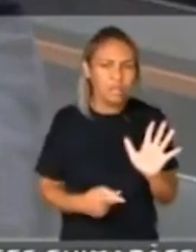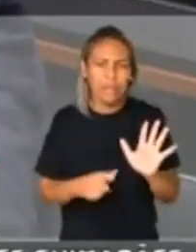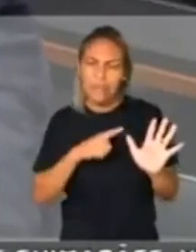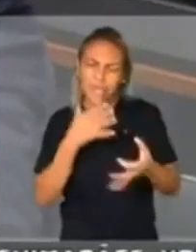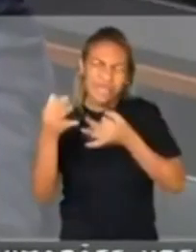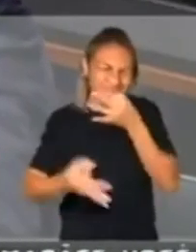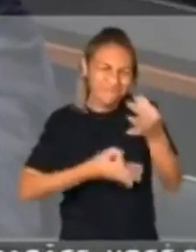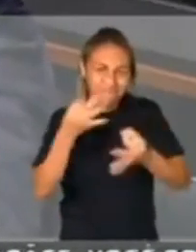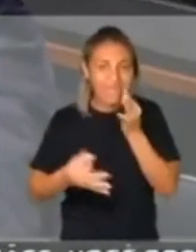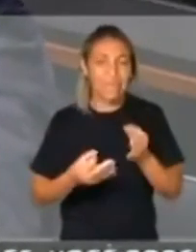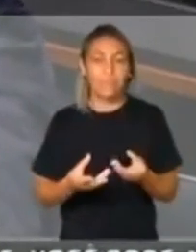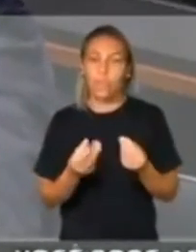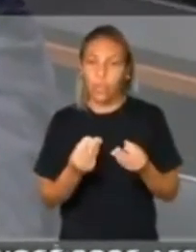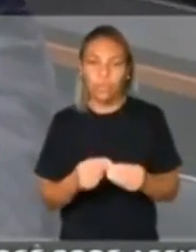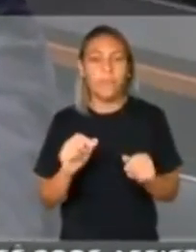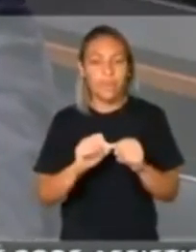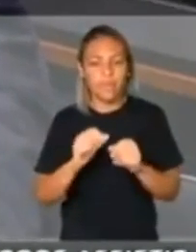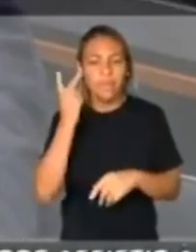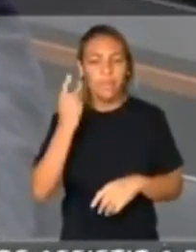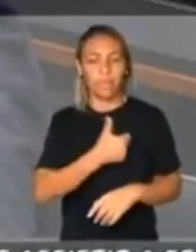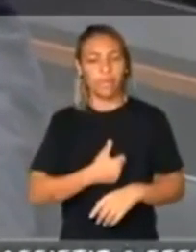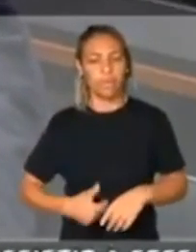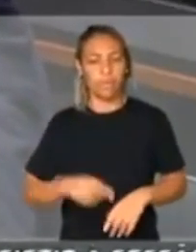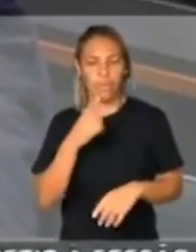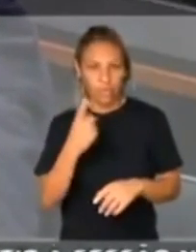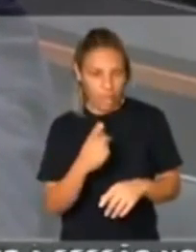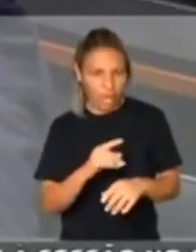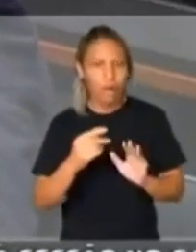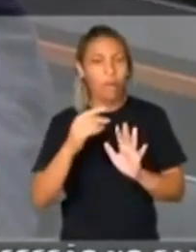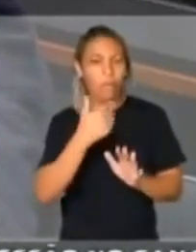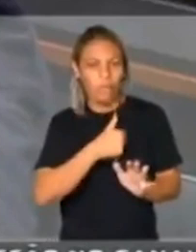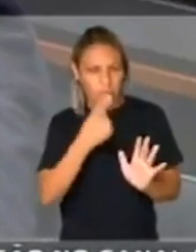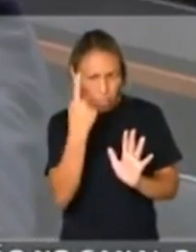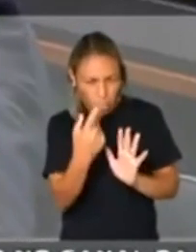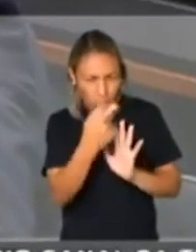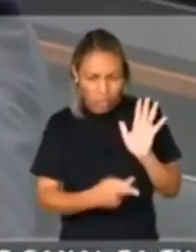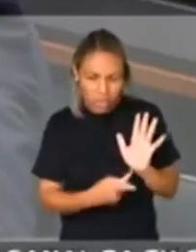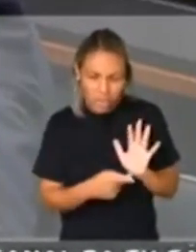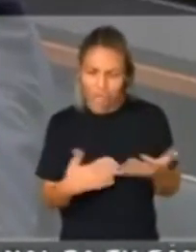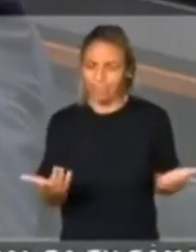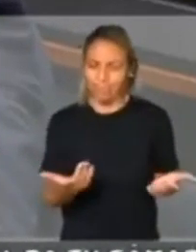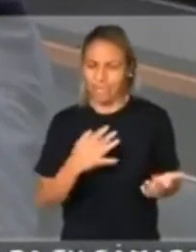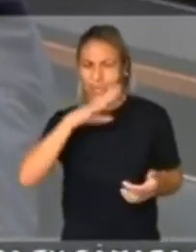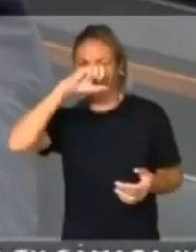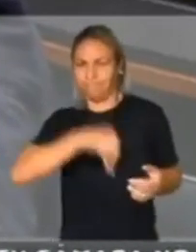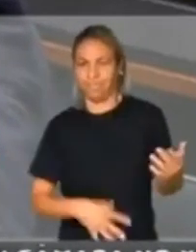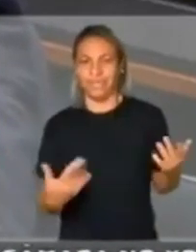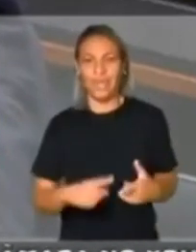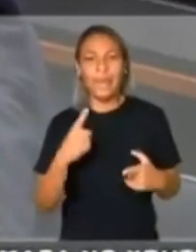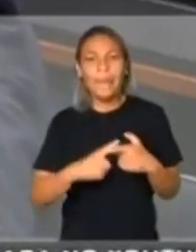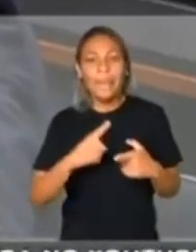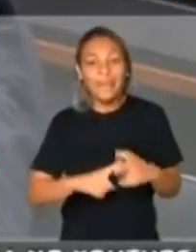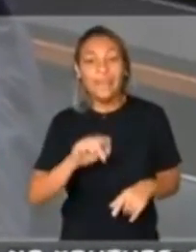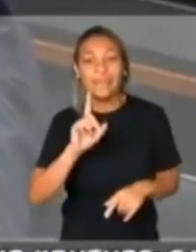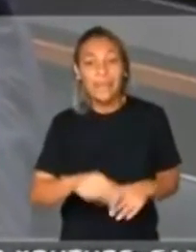várias críticas que são públicas a se fazer ao governo, mas dizer que o governo só tem esse projeto é mal-caratismo, é ignorância, porque o